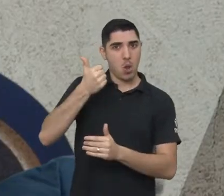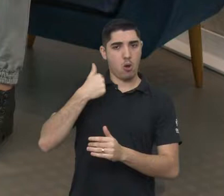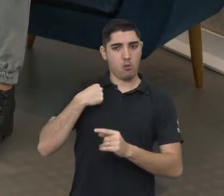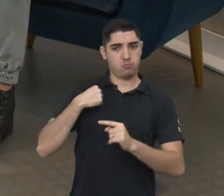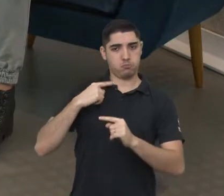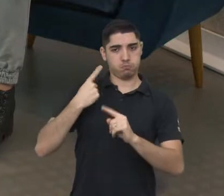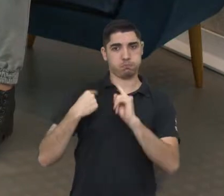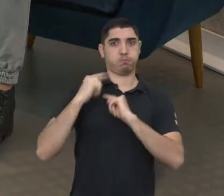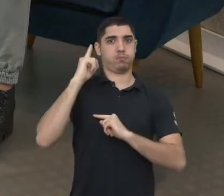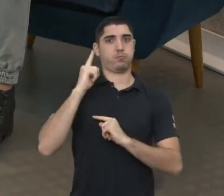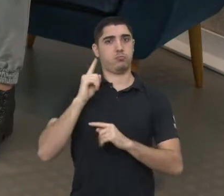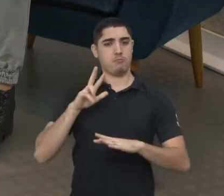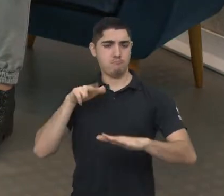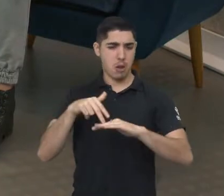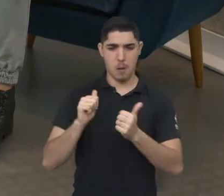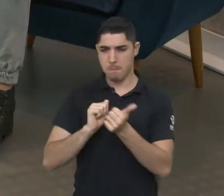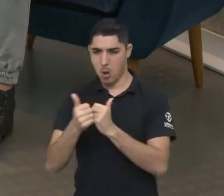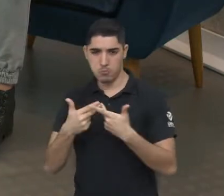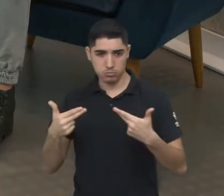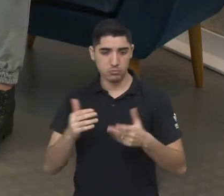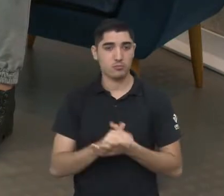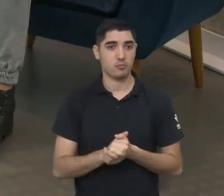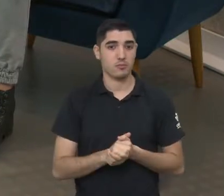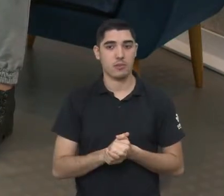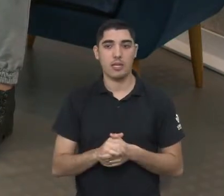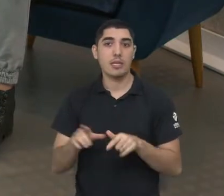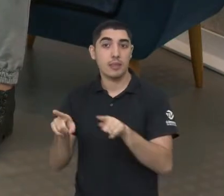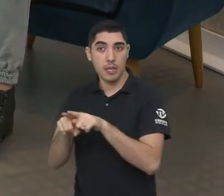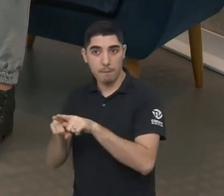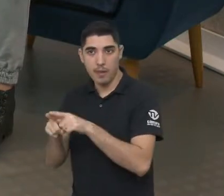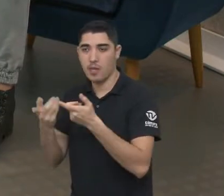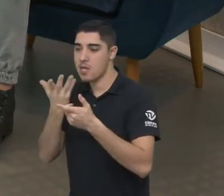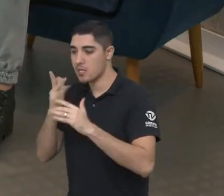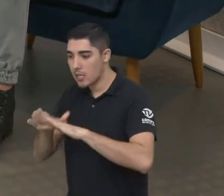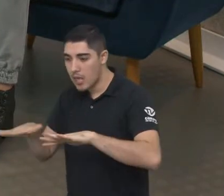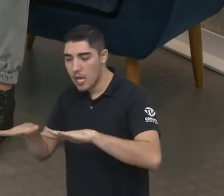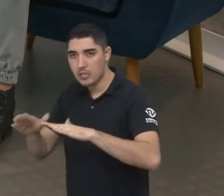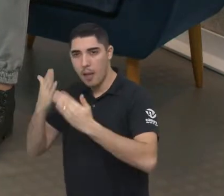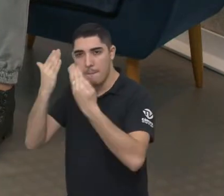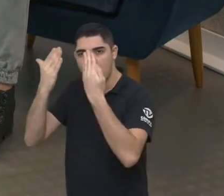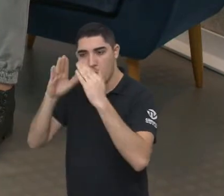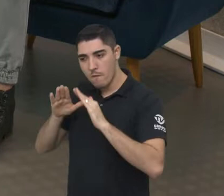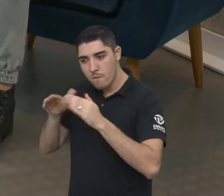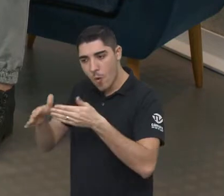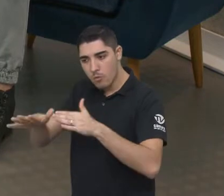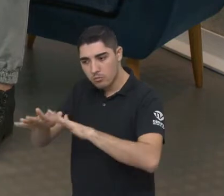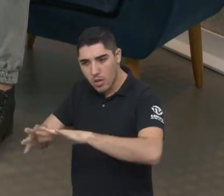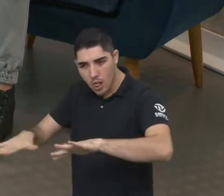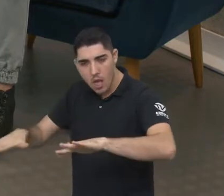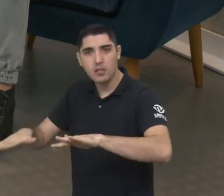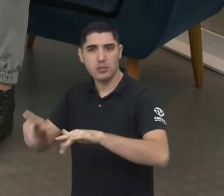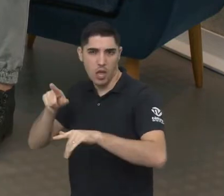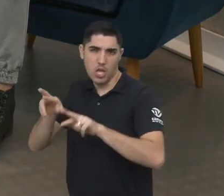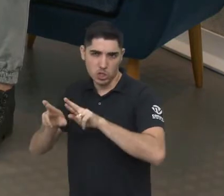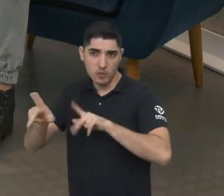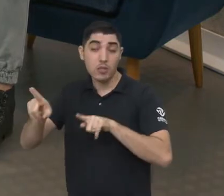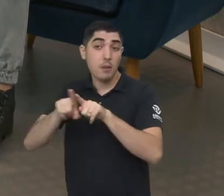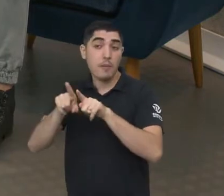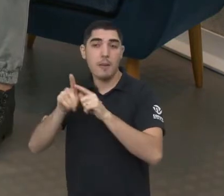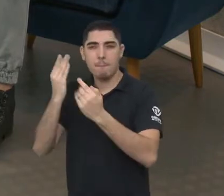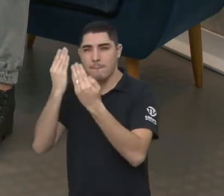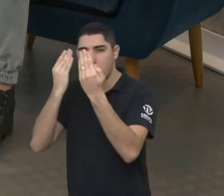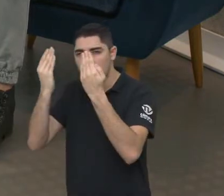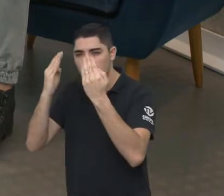acredito que seja assim. Eu não sei se é isso mesmo. Para as crianças, né? A psicologia infantil, acho que ela deve ser diferente, né? A gente tem psicologia